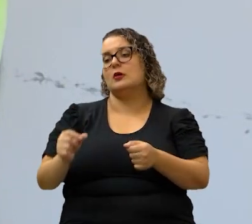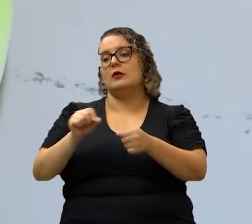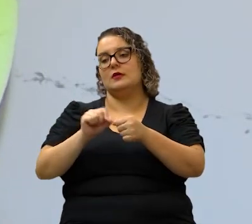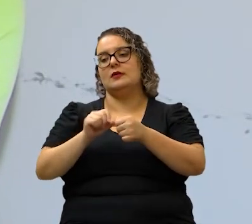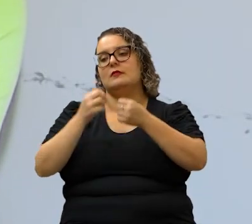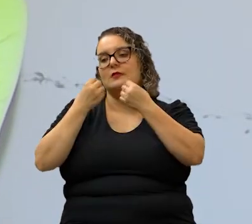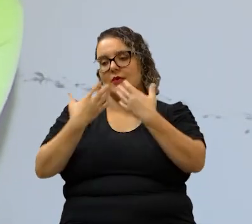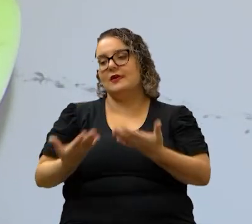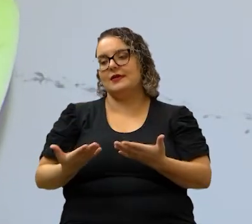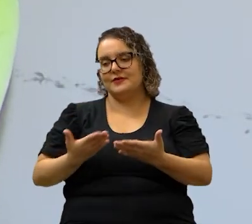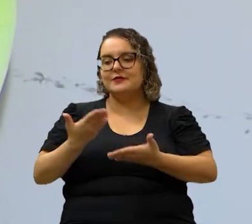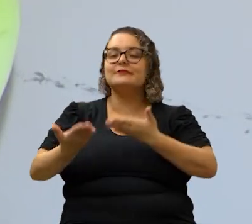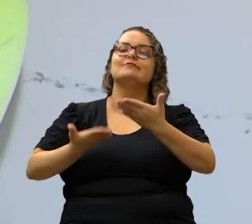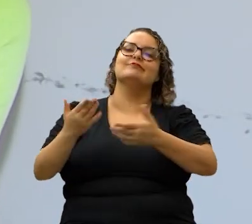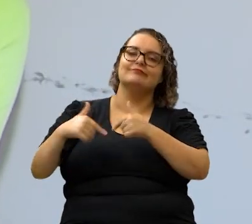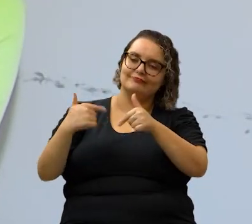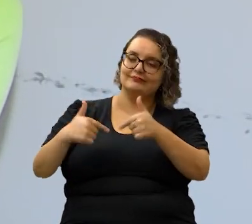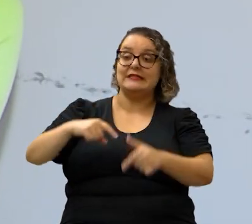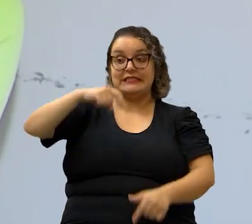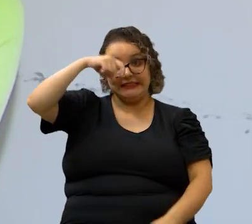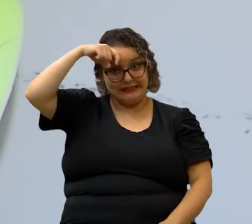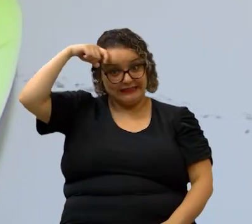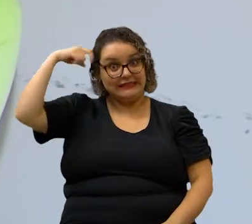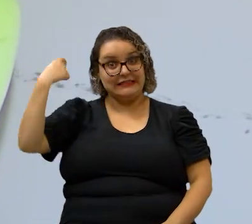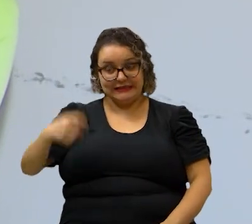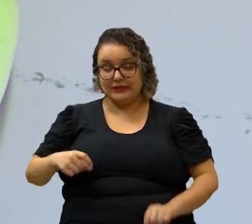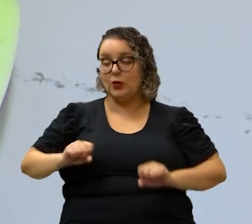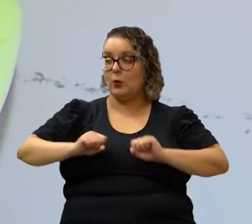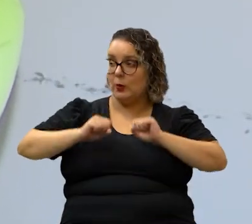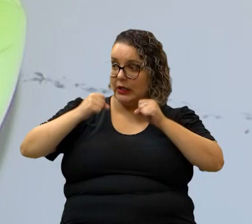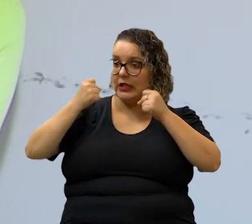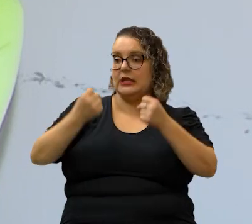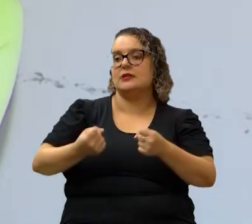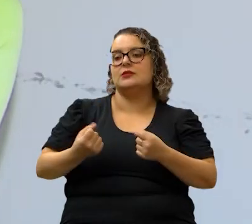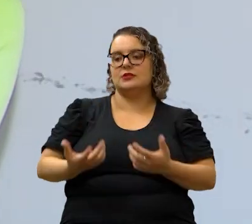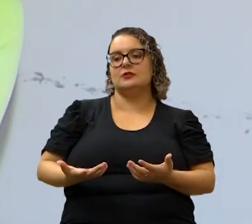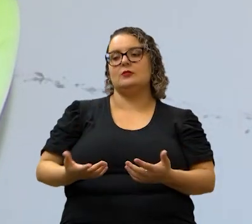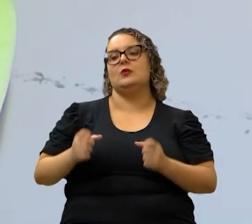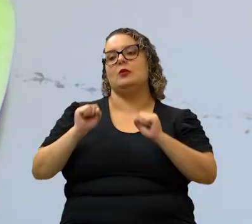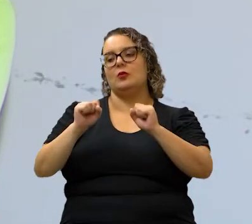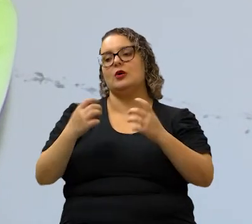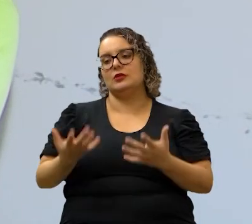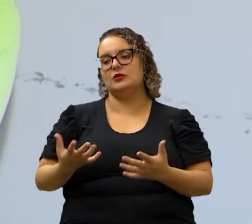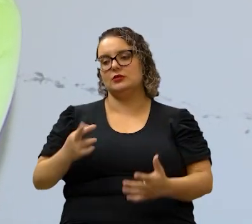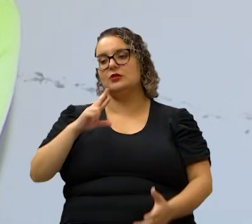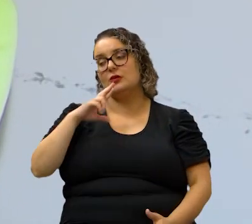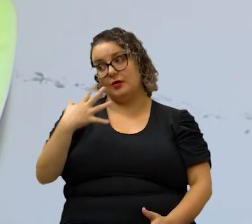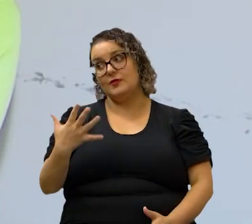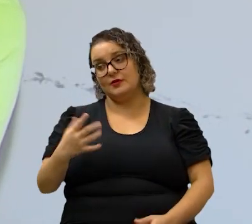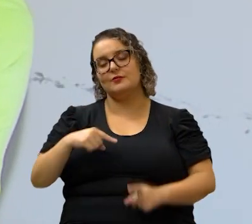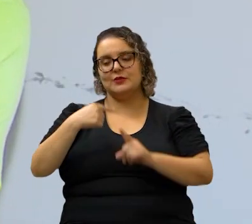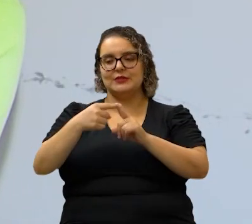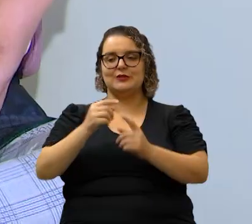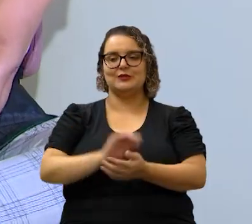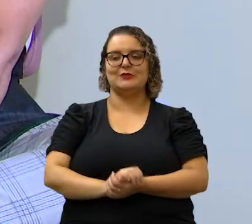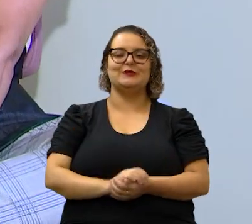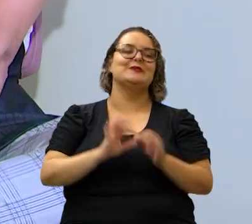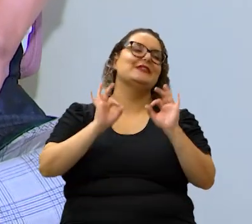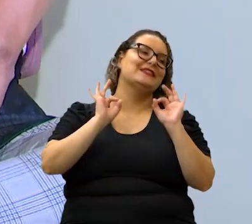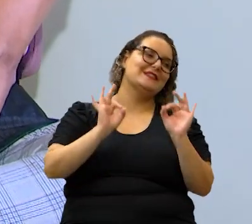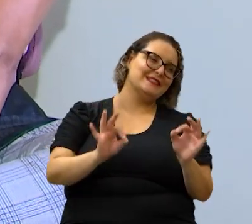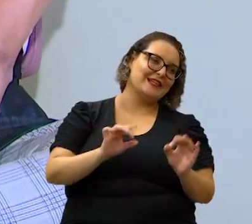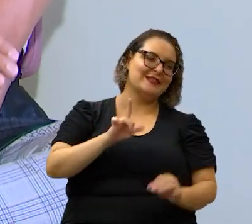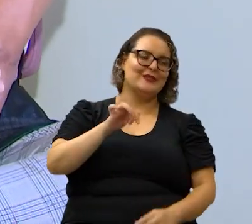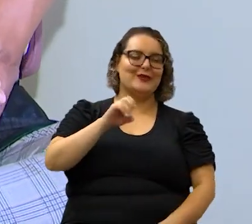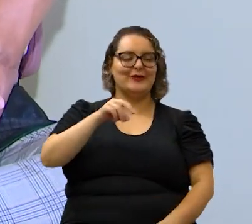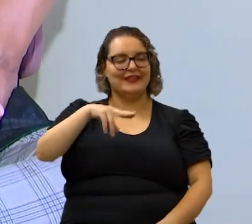tem que fazer bem feito, né? Tem que trabalhar duro, né, trabalhar com muita dedicação, né, para, de fato, ter um resultado. Tá